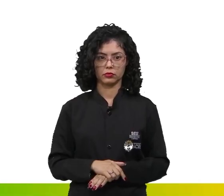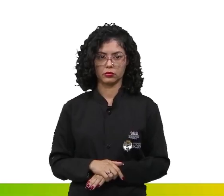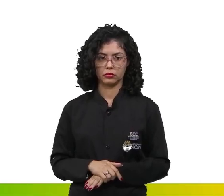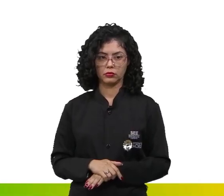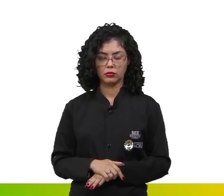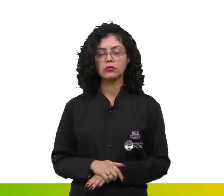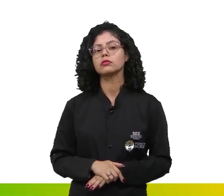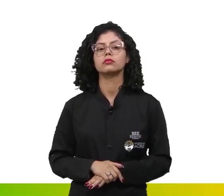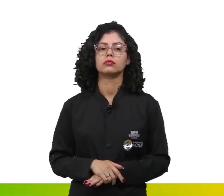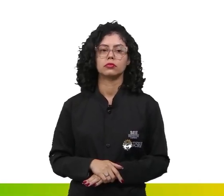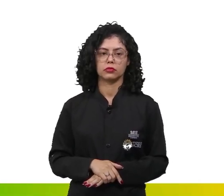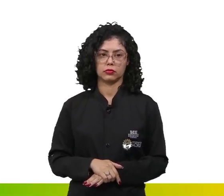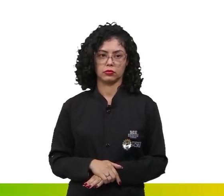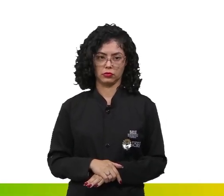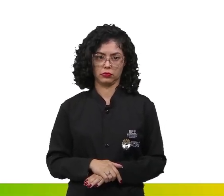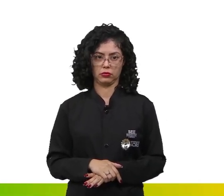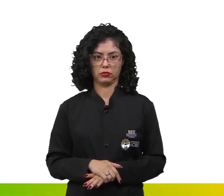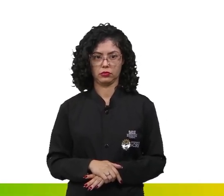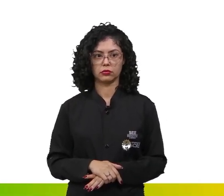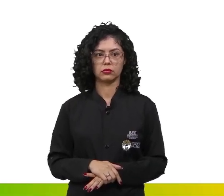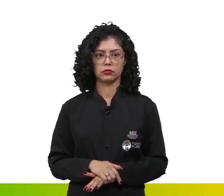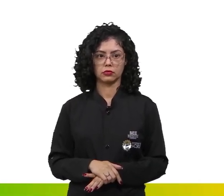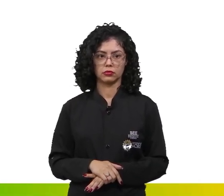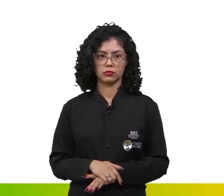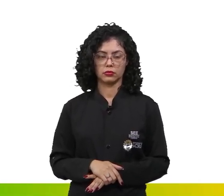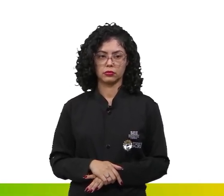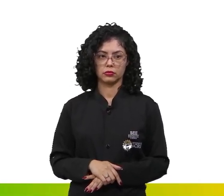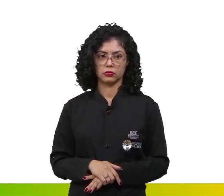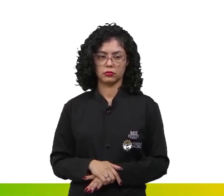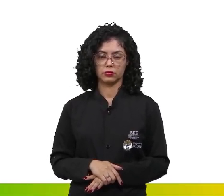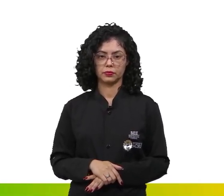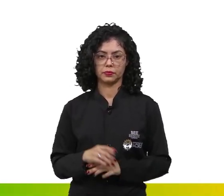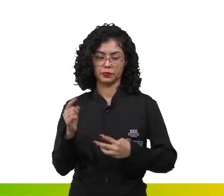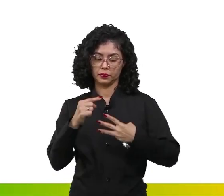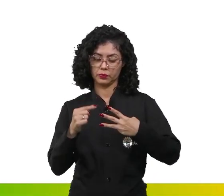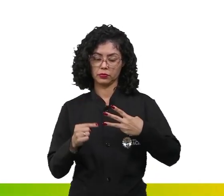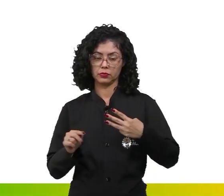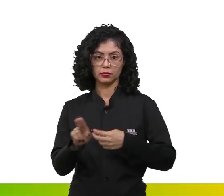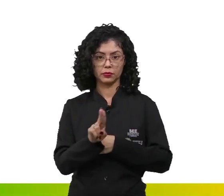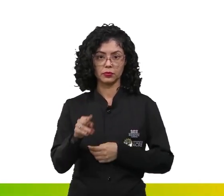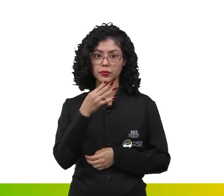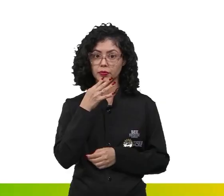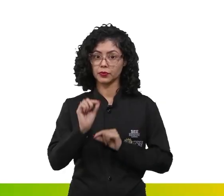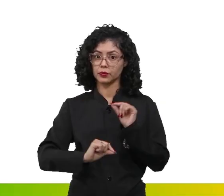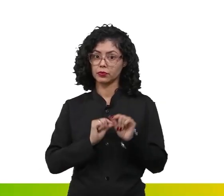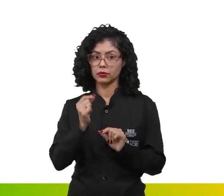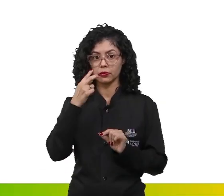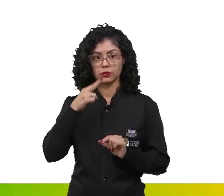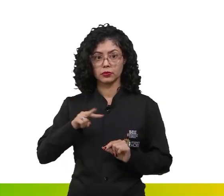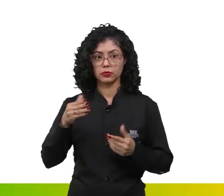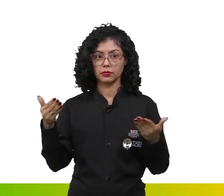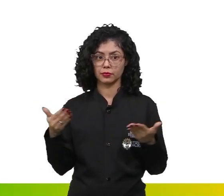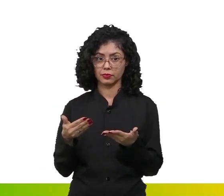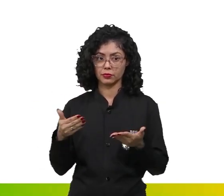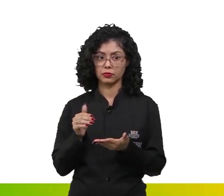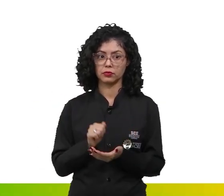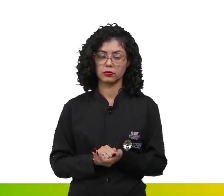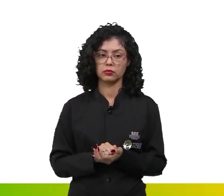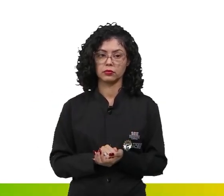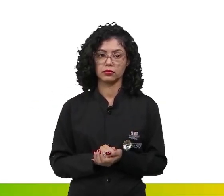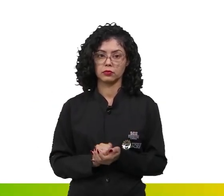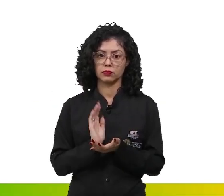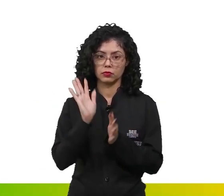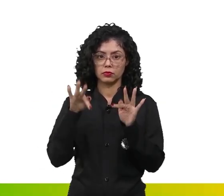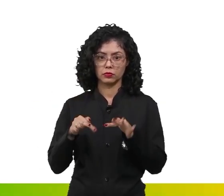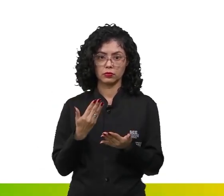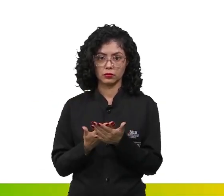na Ásia. E o que restou desses nomes conhecidos e que nós vimos na nossa aula agora mesmo, no final